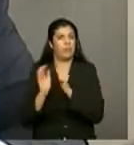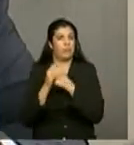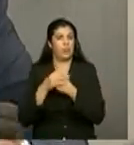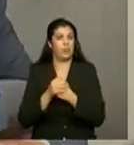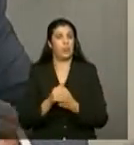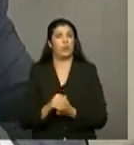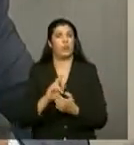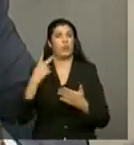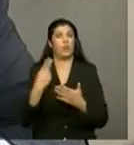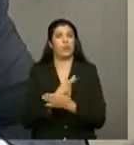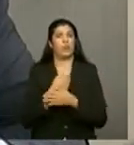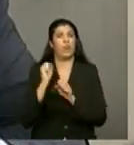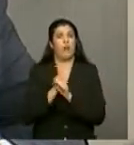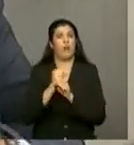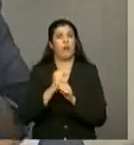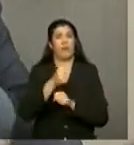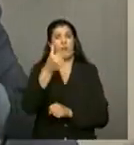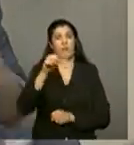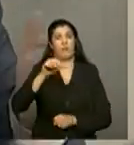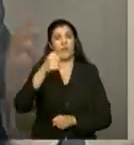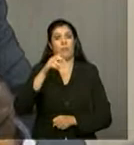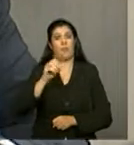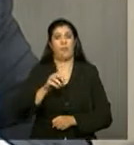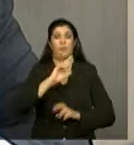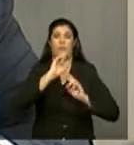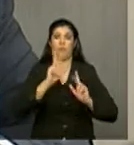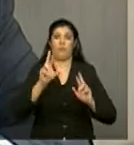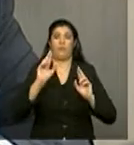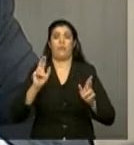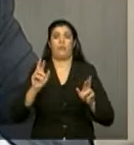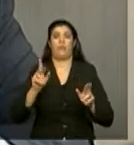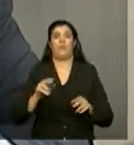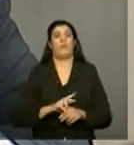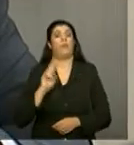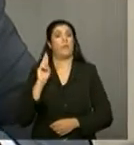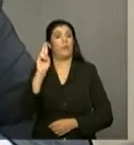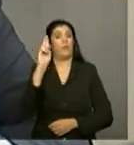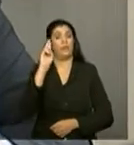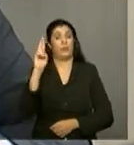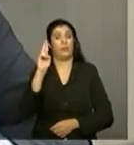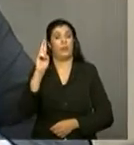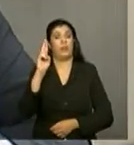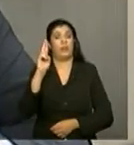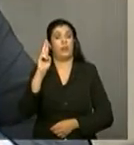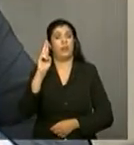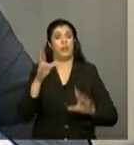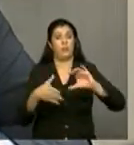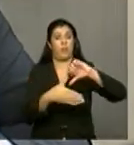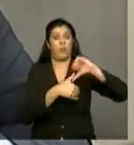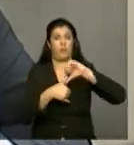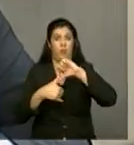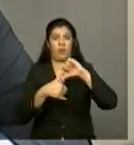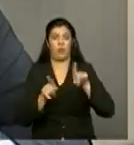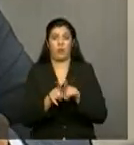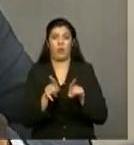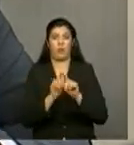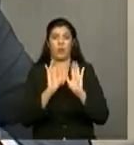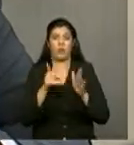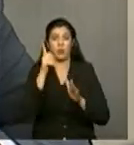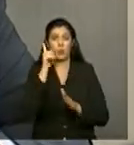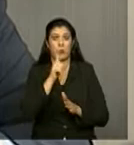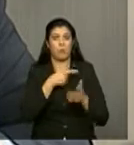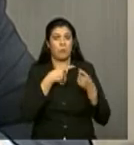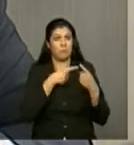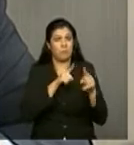1970 dos anos 70 a onde vários vários líderes latino-americanos foram foram